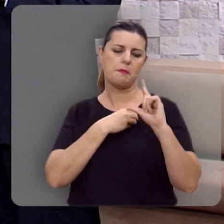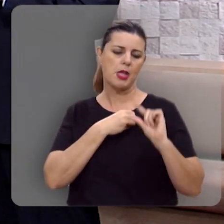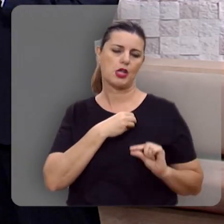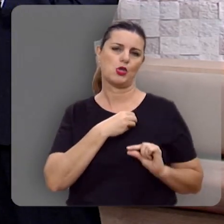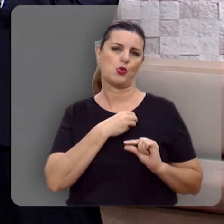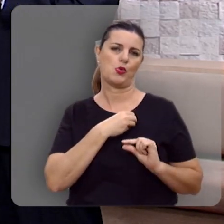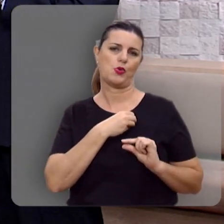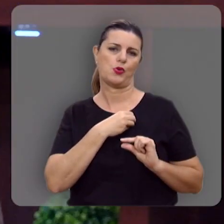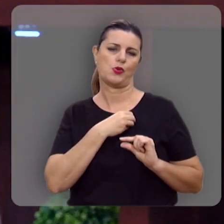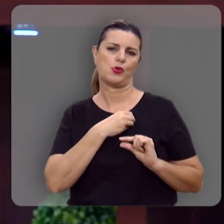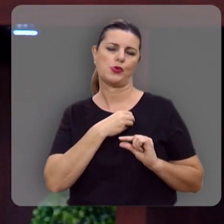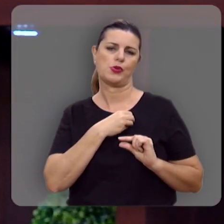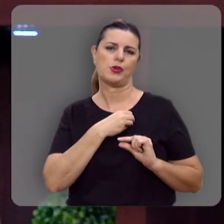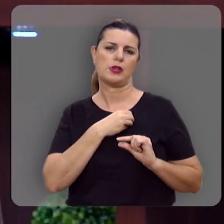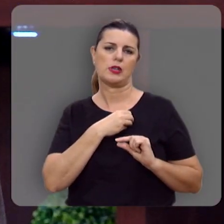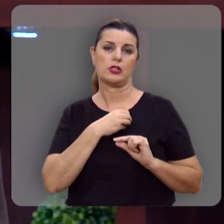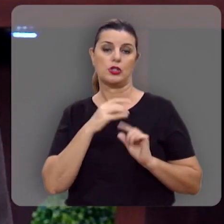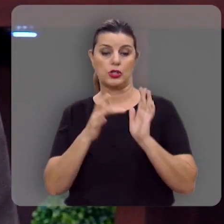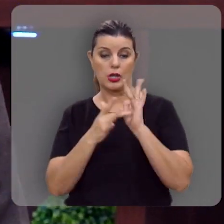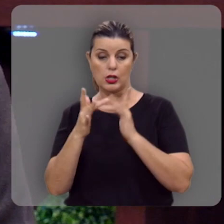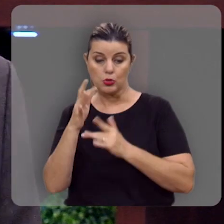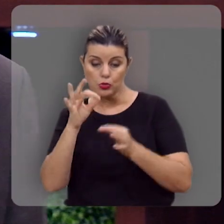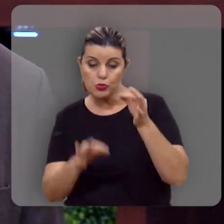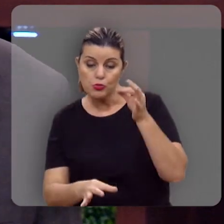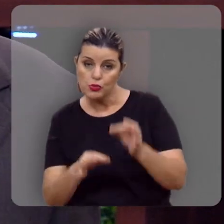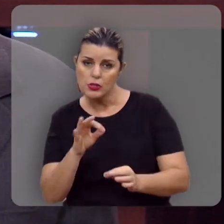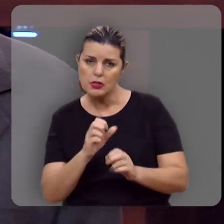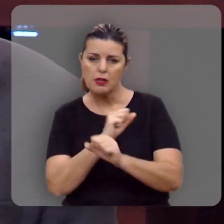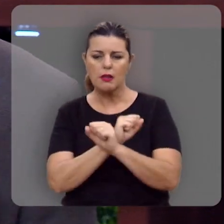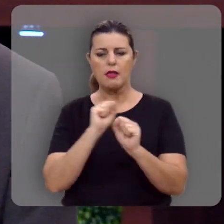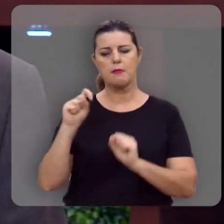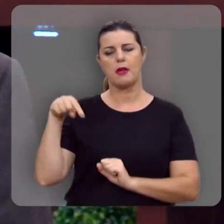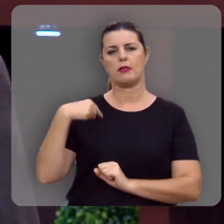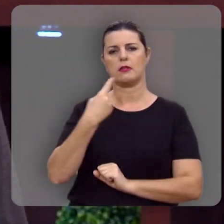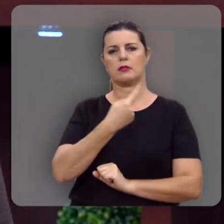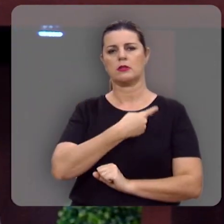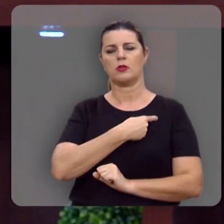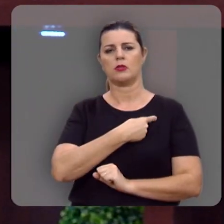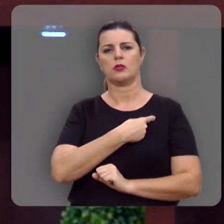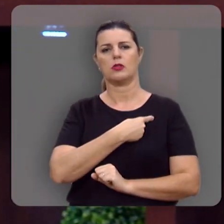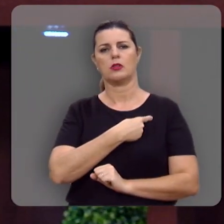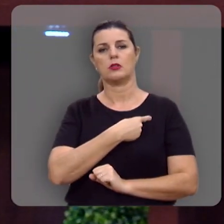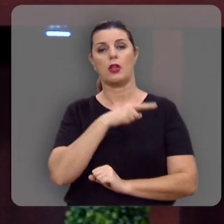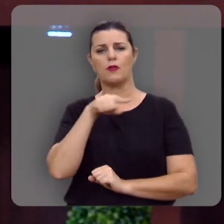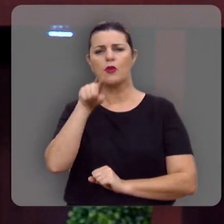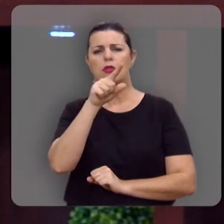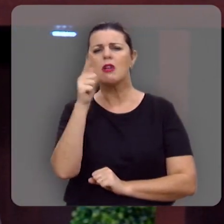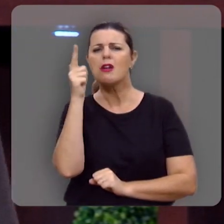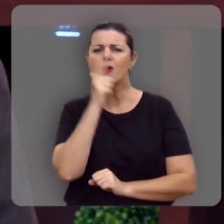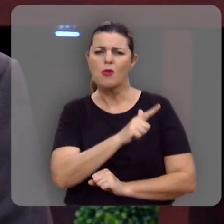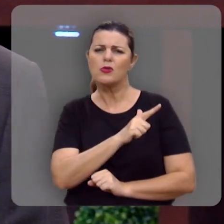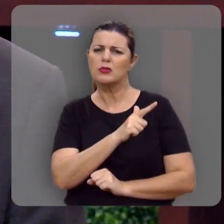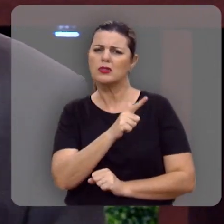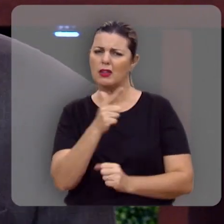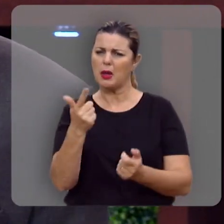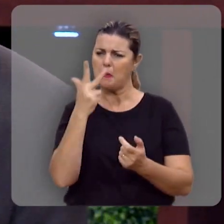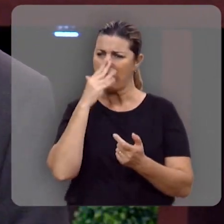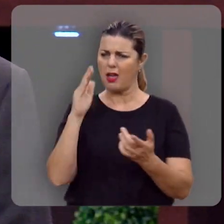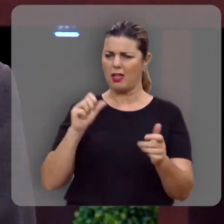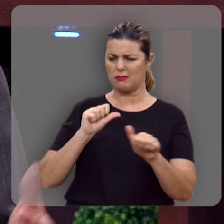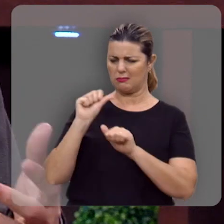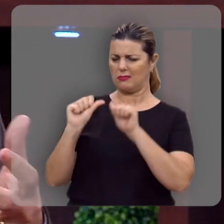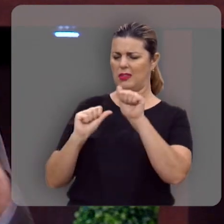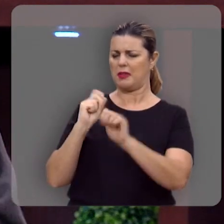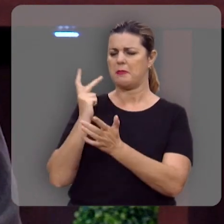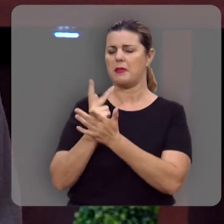isso de fato nos liberta, né? Como é maravilhoso ouvir isso. E se você foi impactado por essa